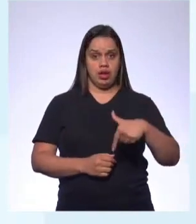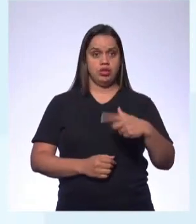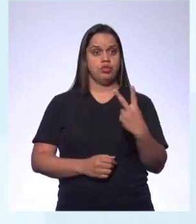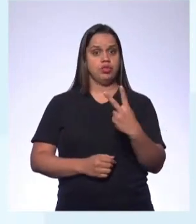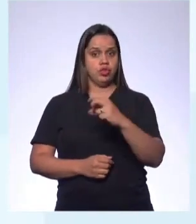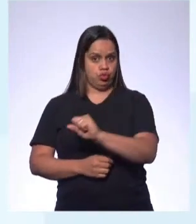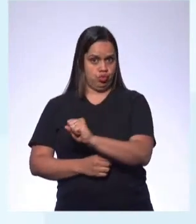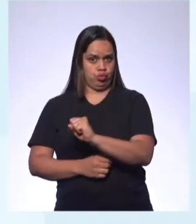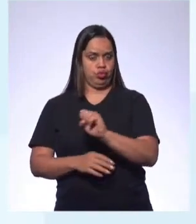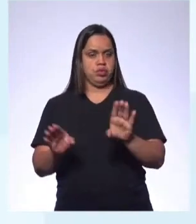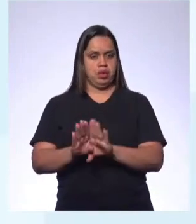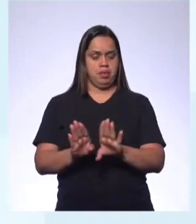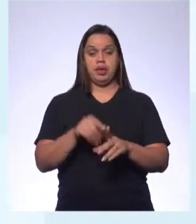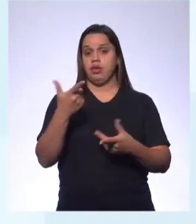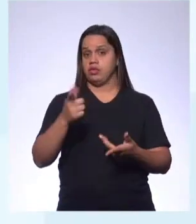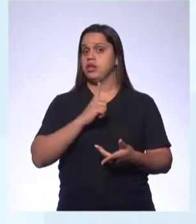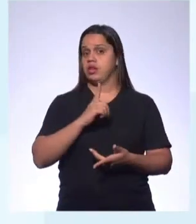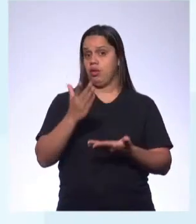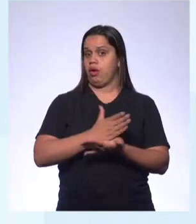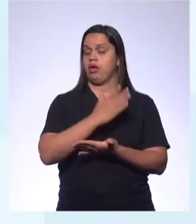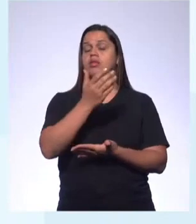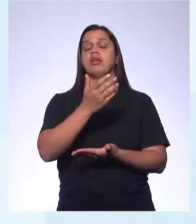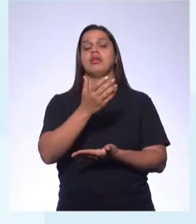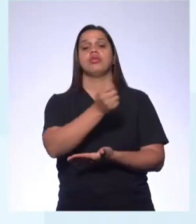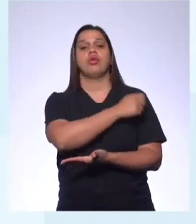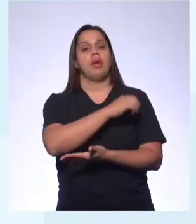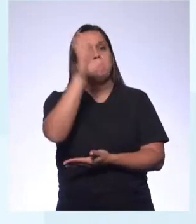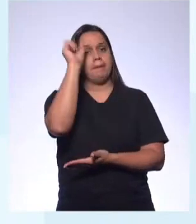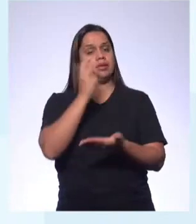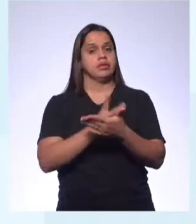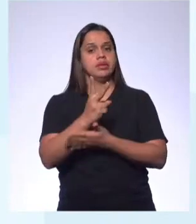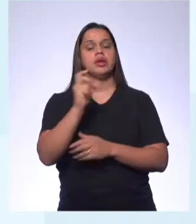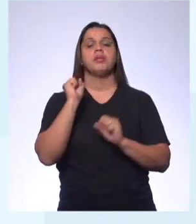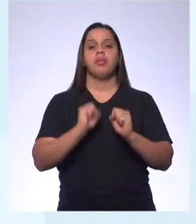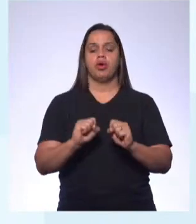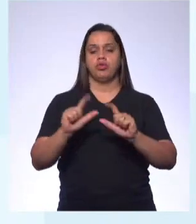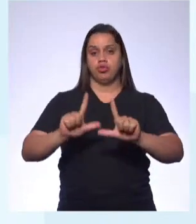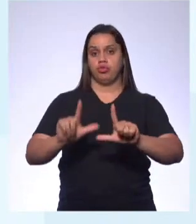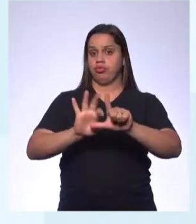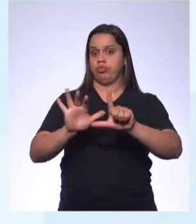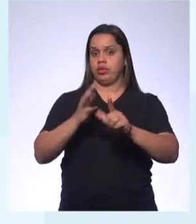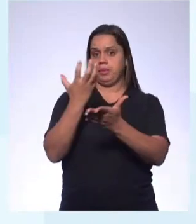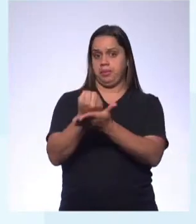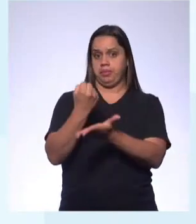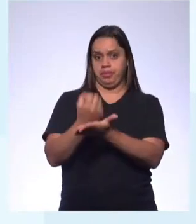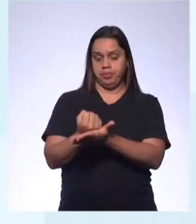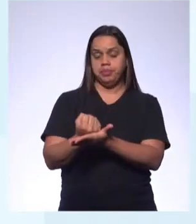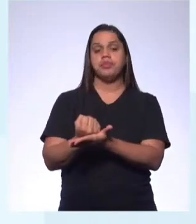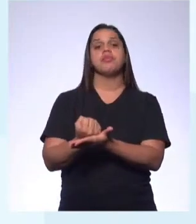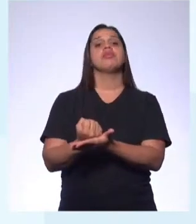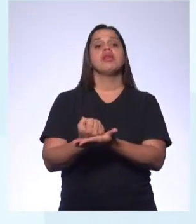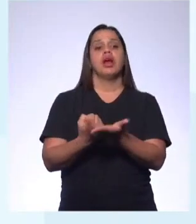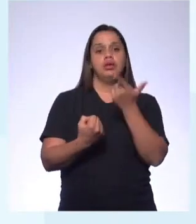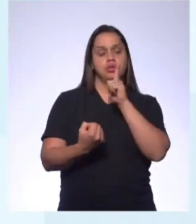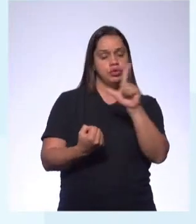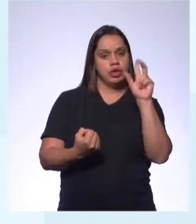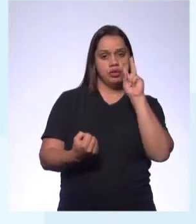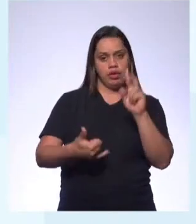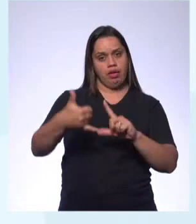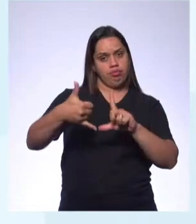e 28. Então, você tem o caderno do aluno Aprender Sempre, você pode baixar aí o QR Code, coloca na tela, dá